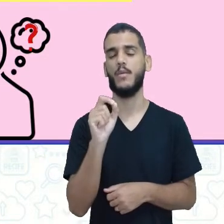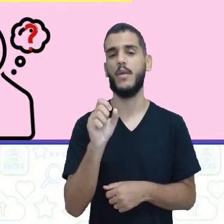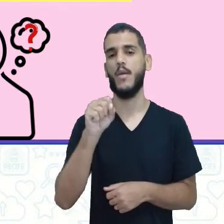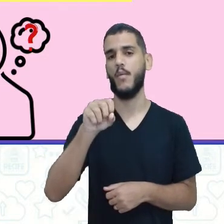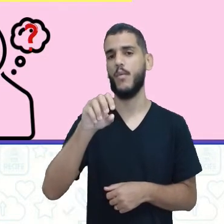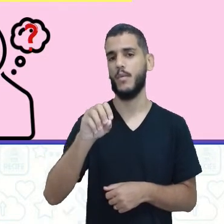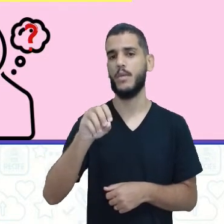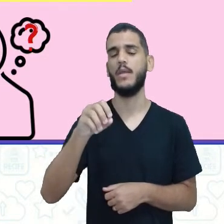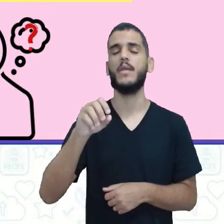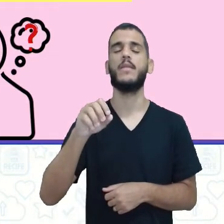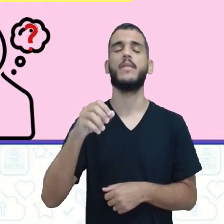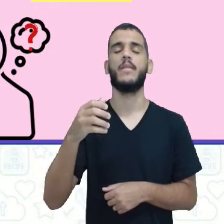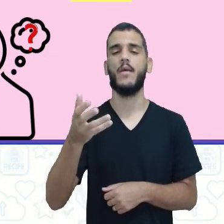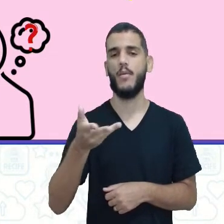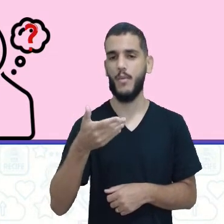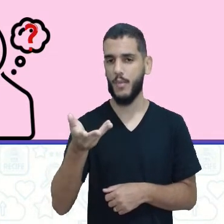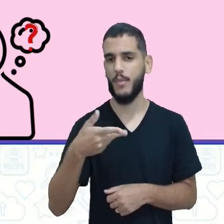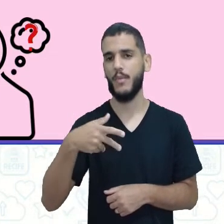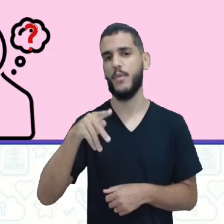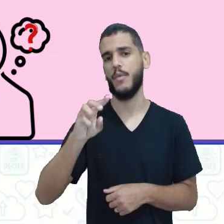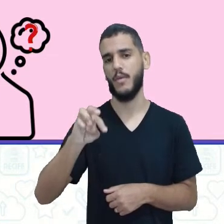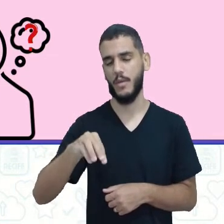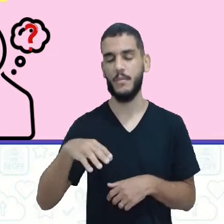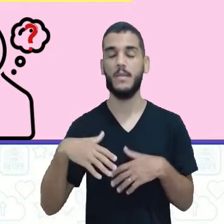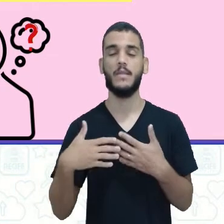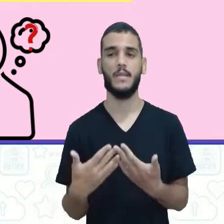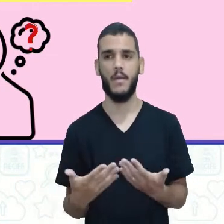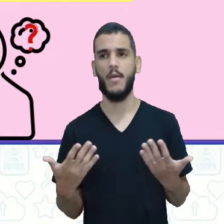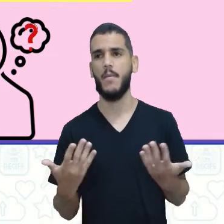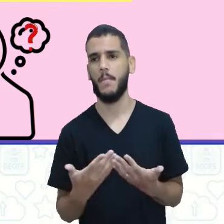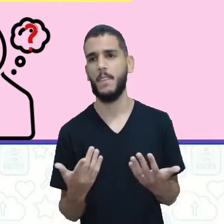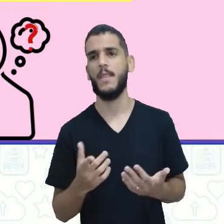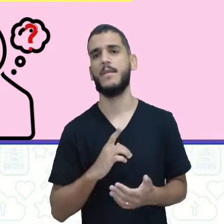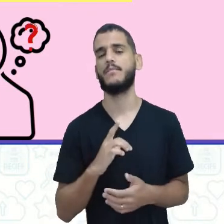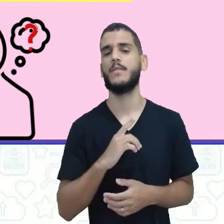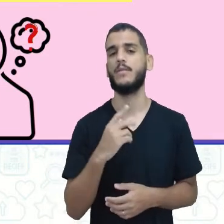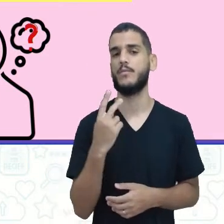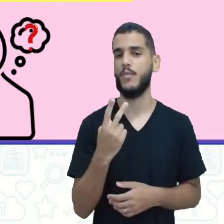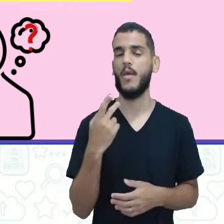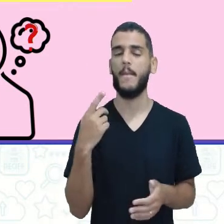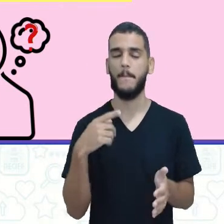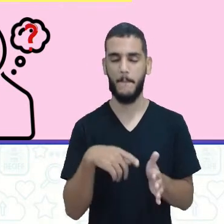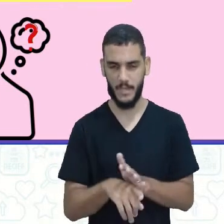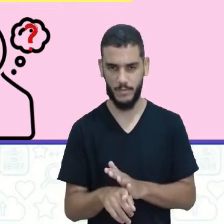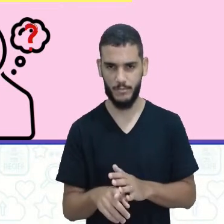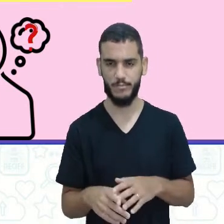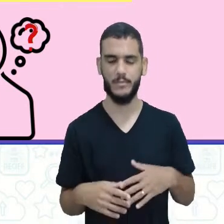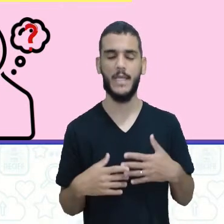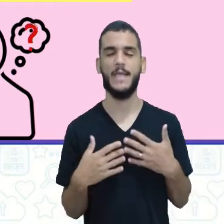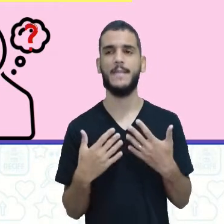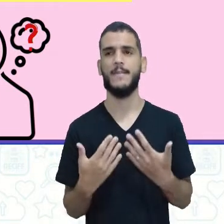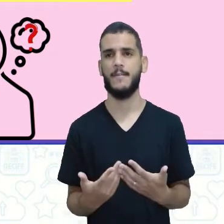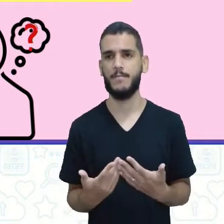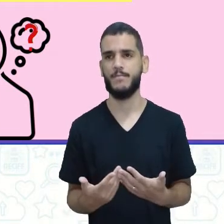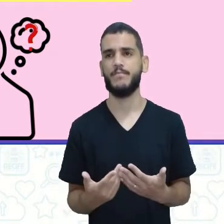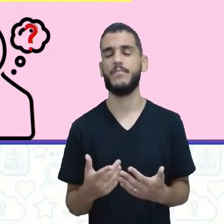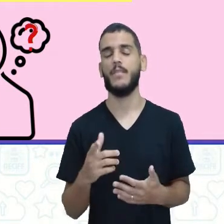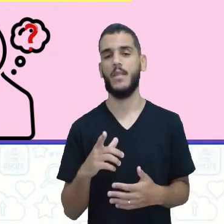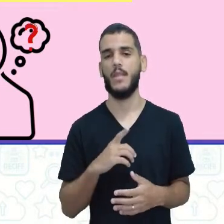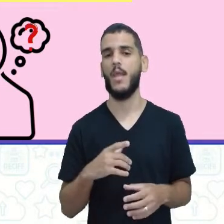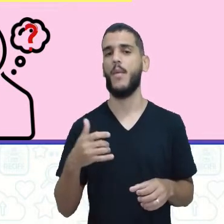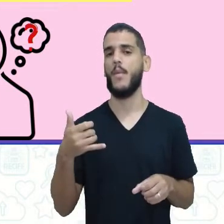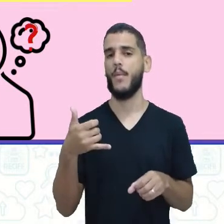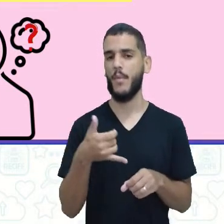tá? Opa, chegamos na segunda questão. Então, bora lá? Para encher um tanque